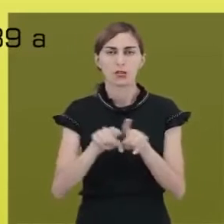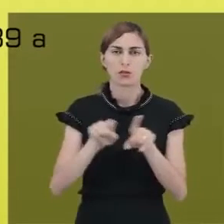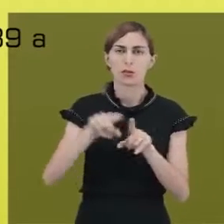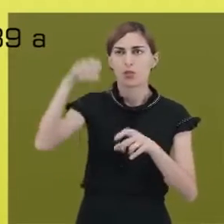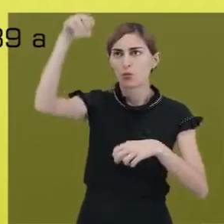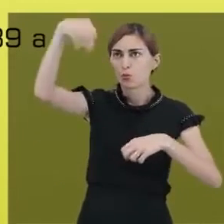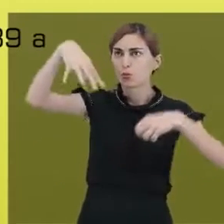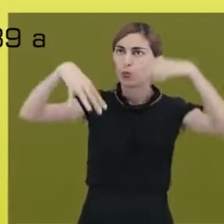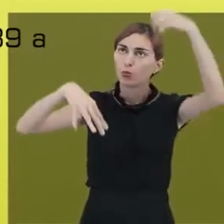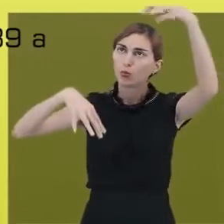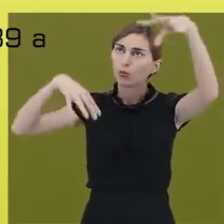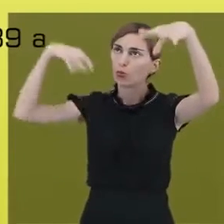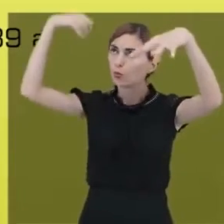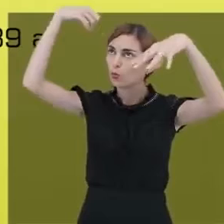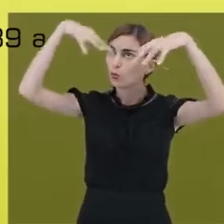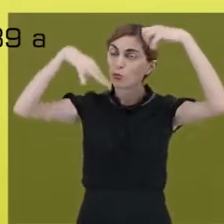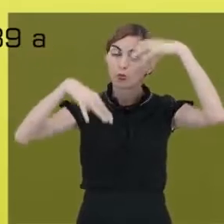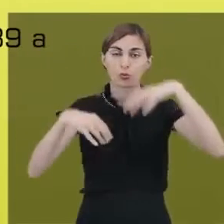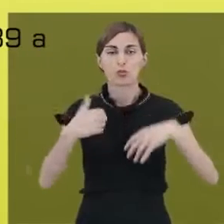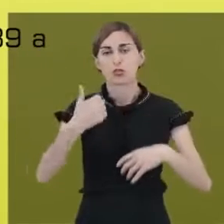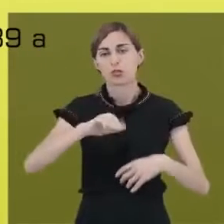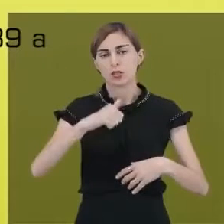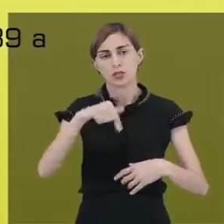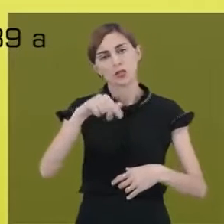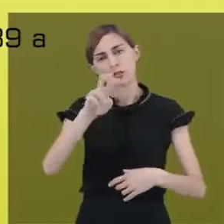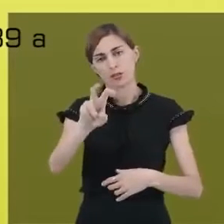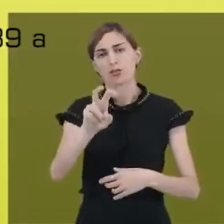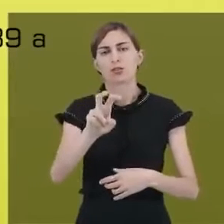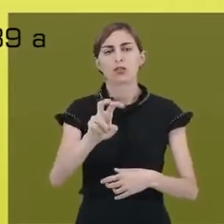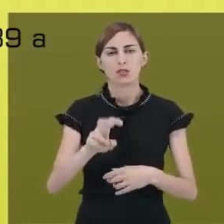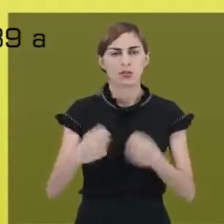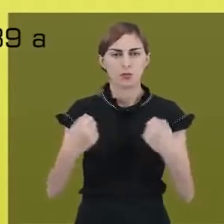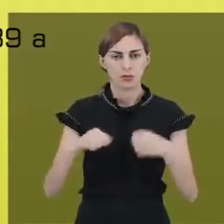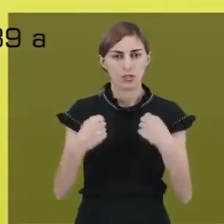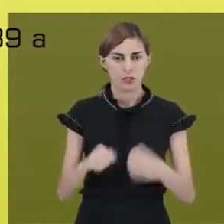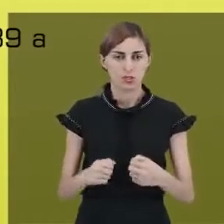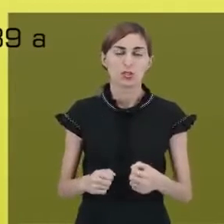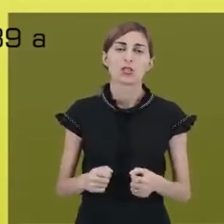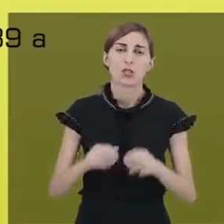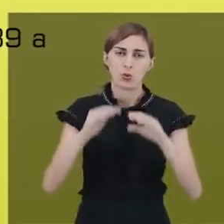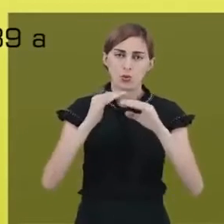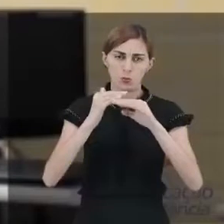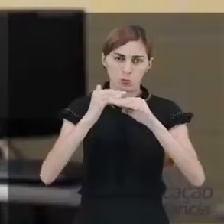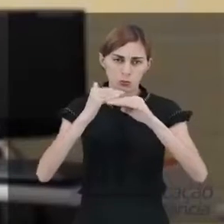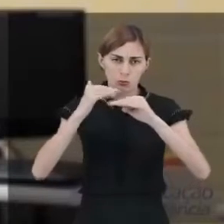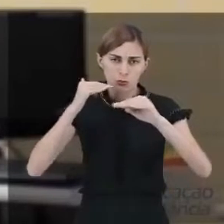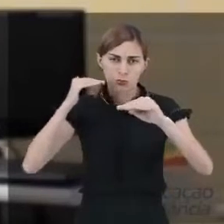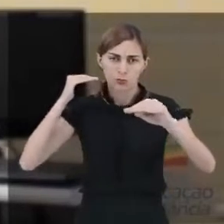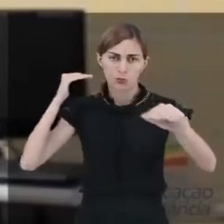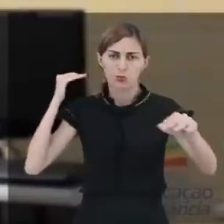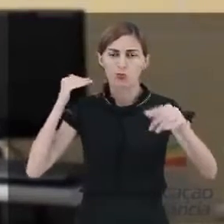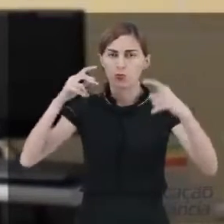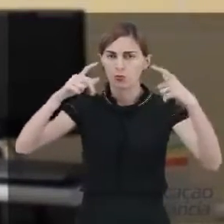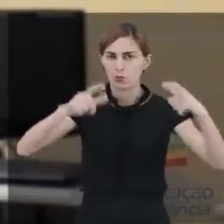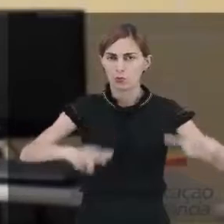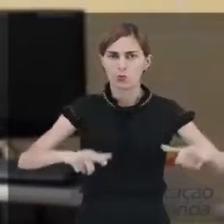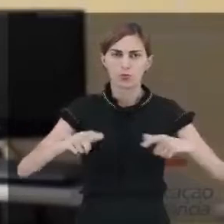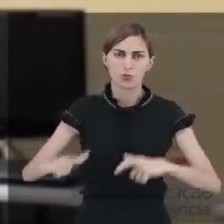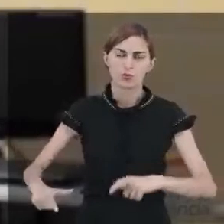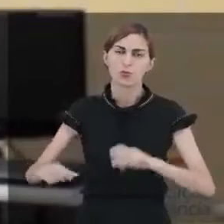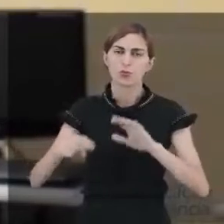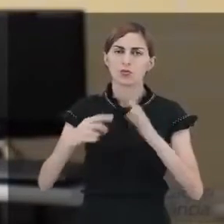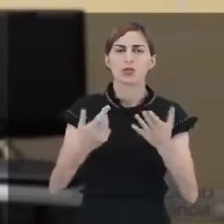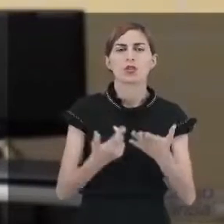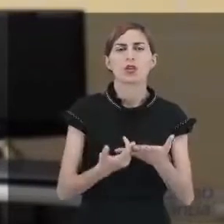nos ambientes, estará previsto no 175, onde prevê que haja uma uniformidade e uma regularidade